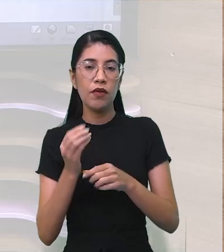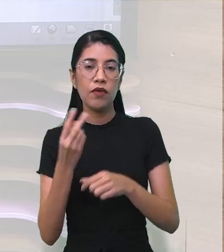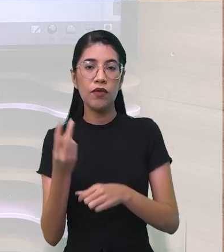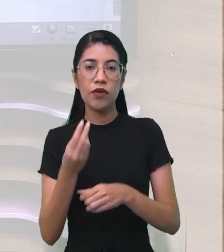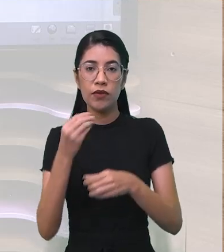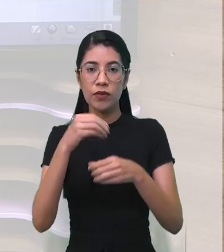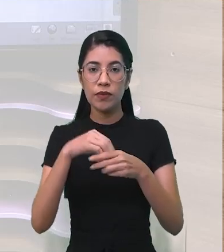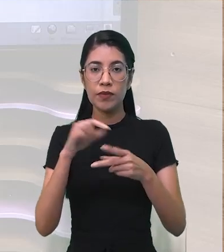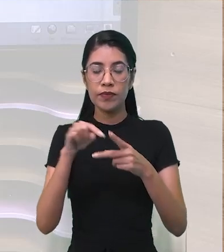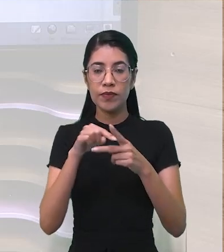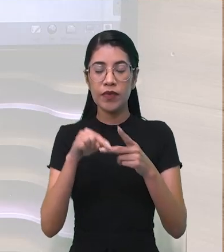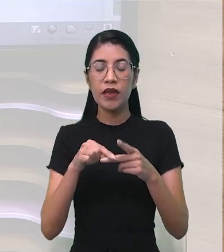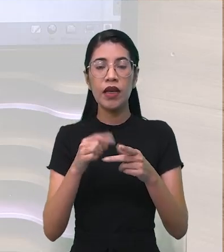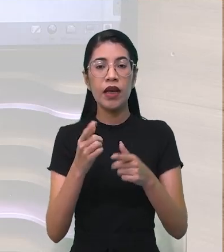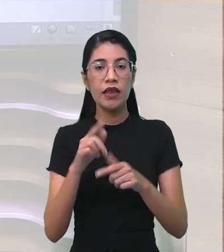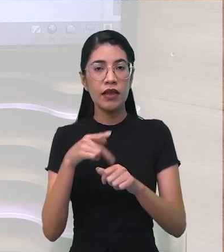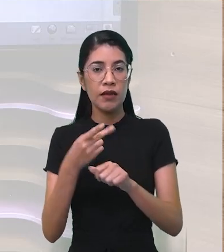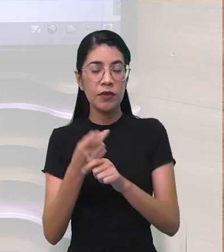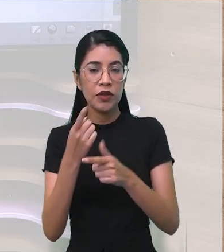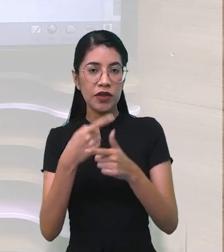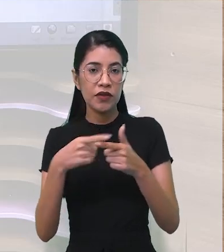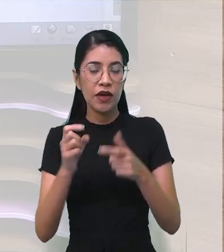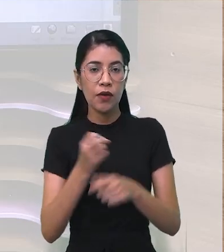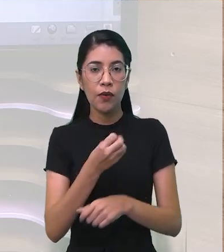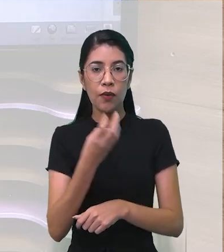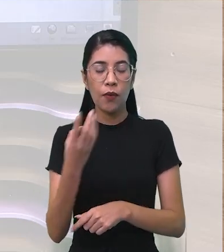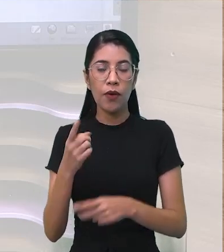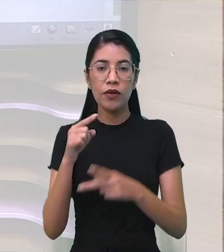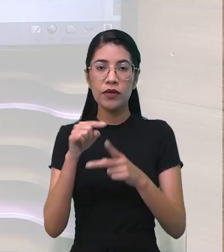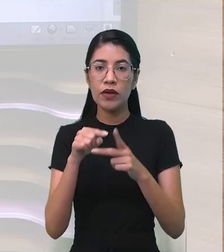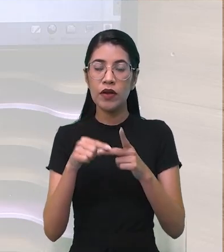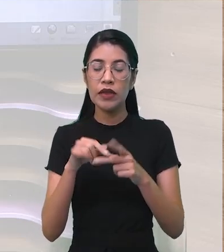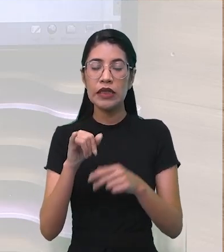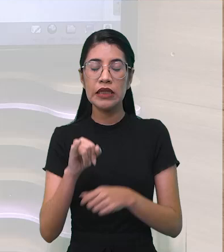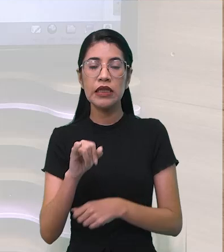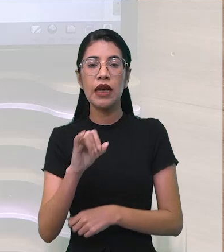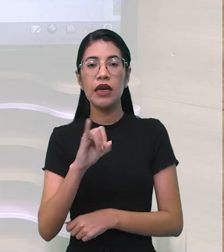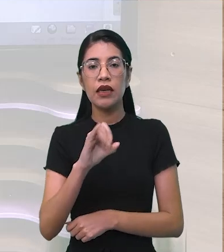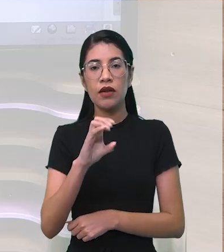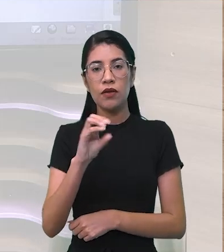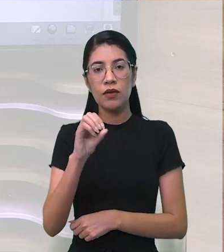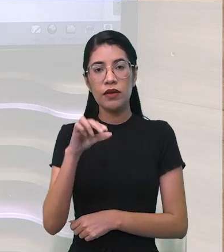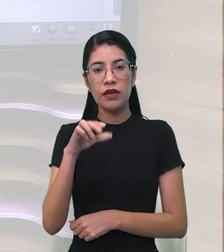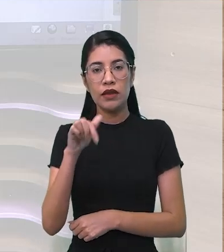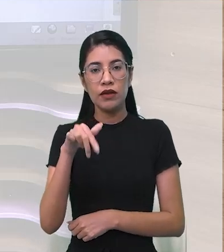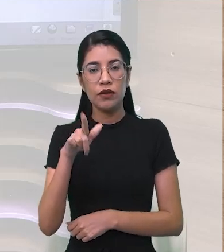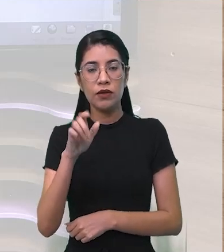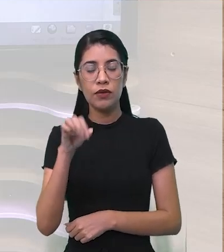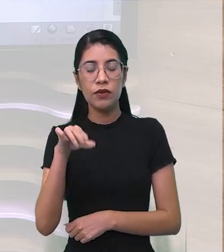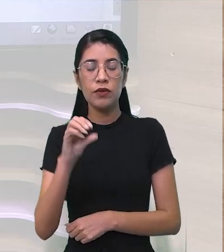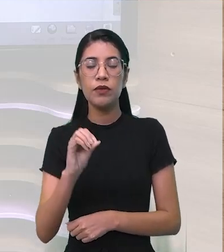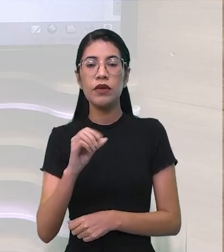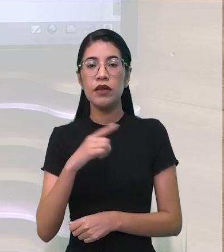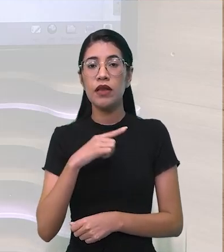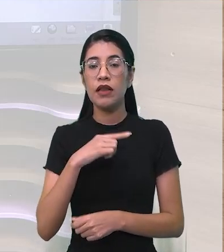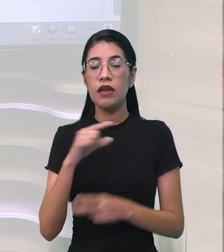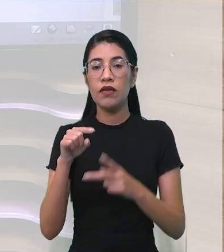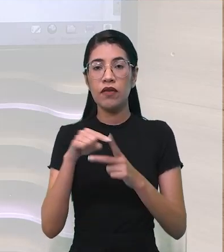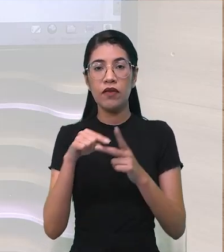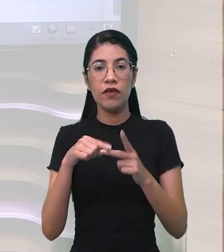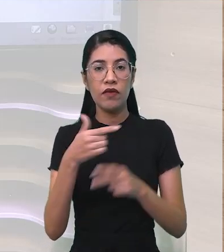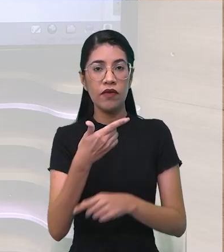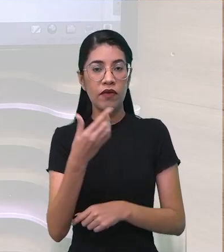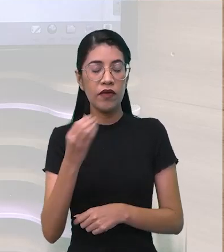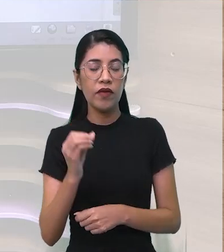sim, a gente iria dividir pela quantidade de ângulos. Se é um icoságono regular, significa que ele tem 20 ângulos de